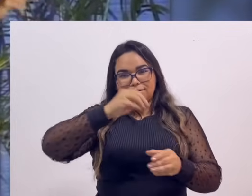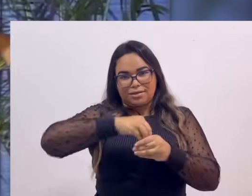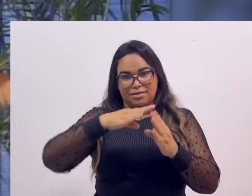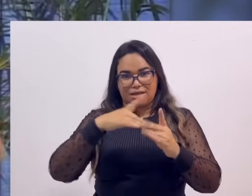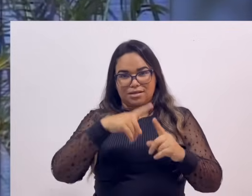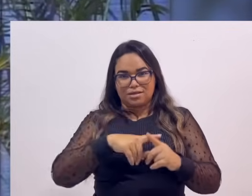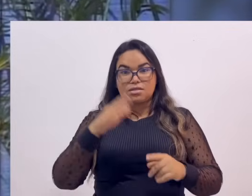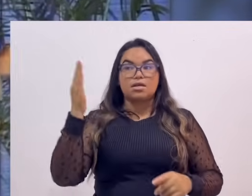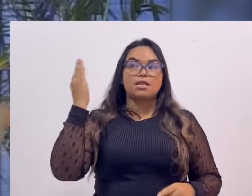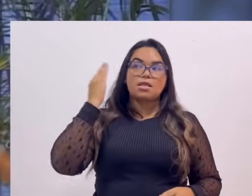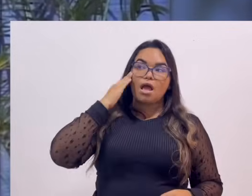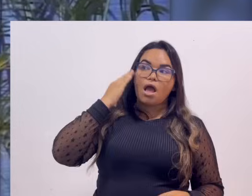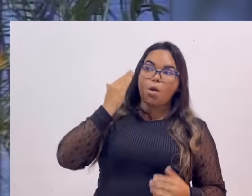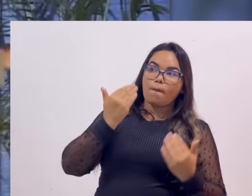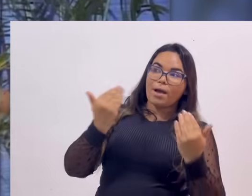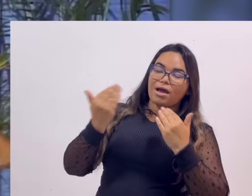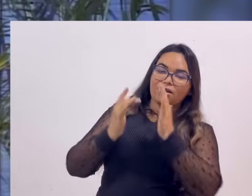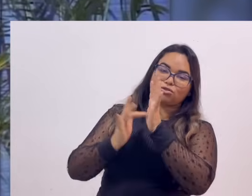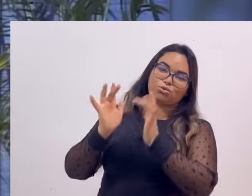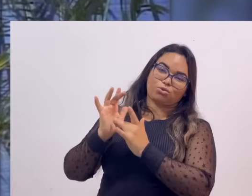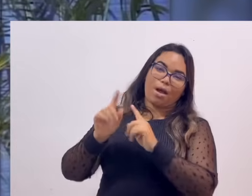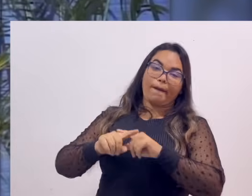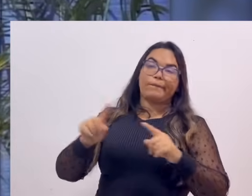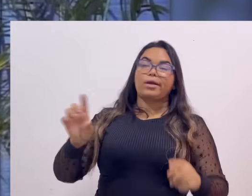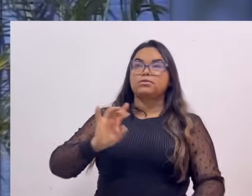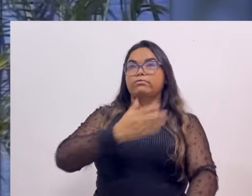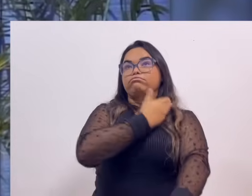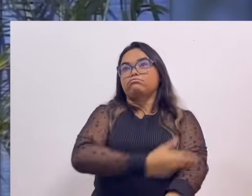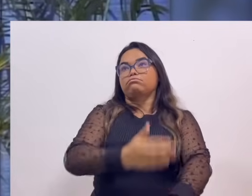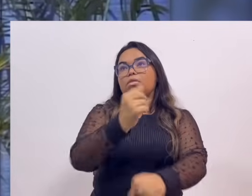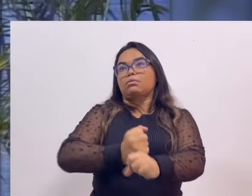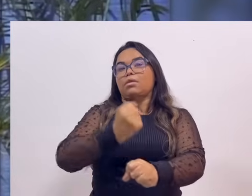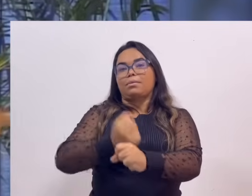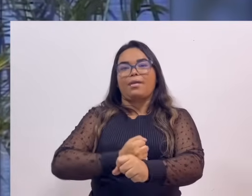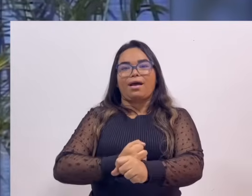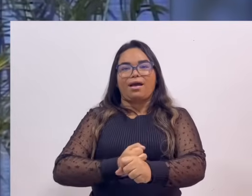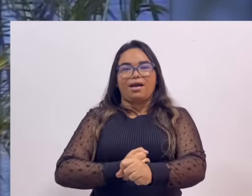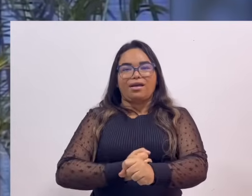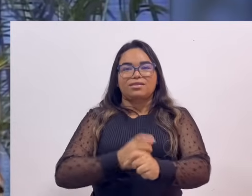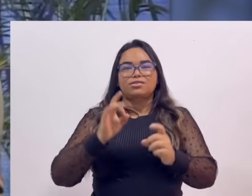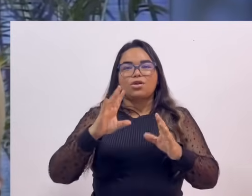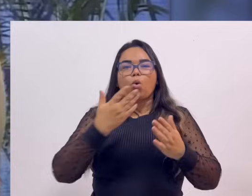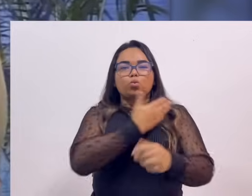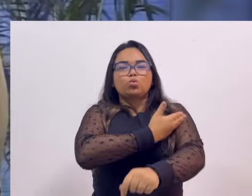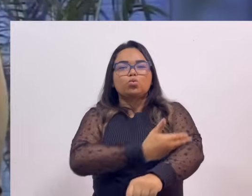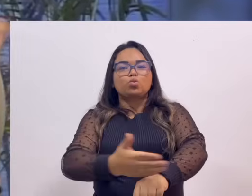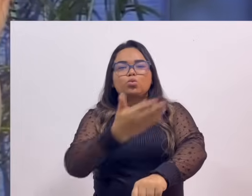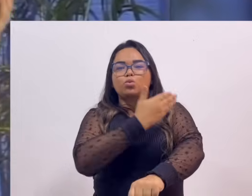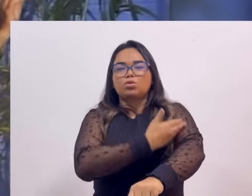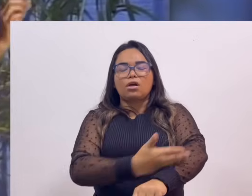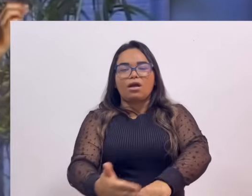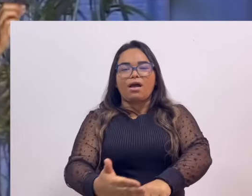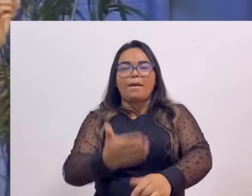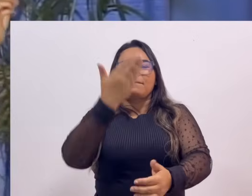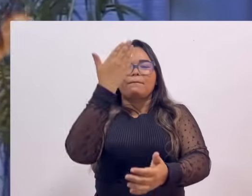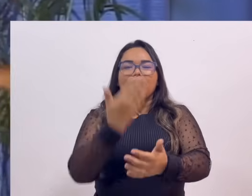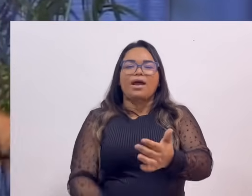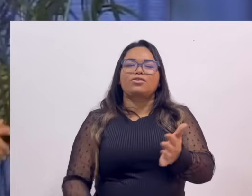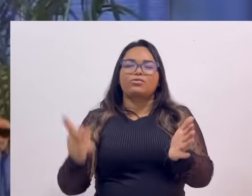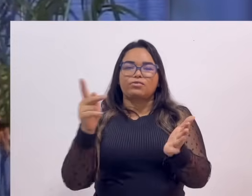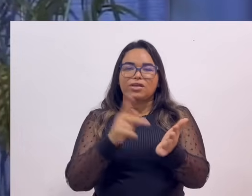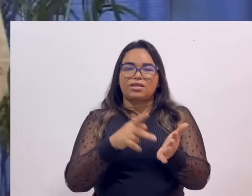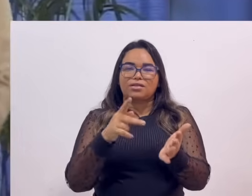através dela mas começaram a usar a cerimônia como um ritual e quando se ritualiza algo então